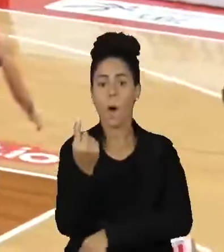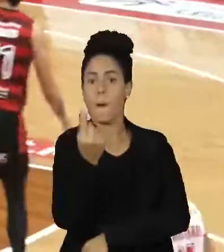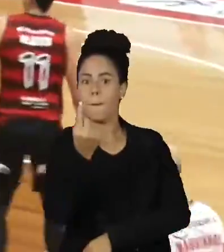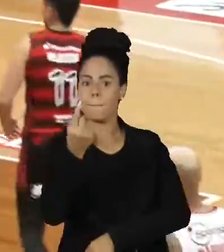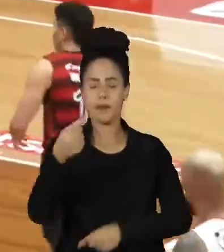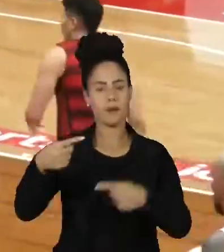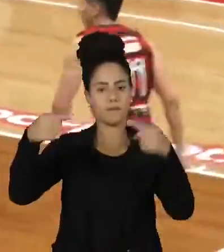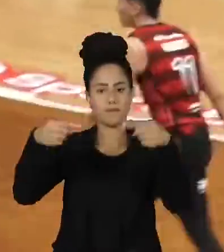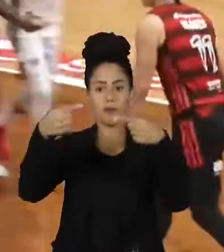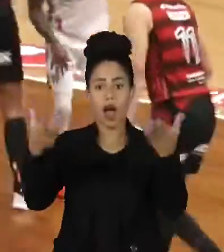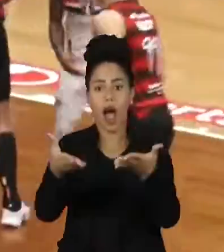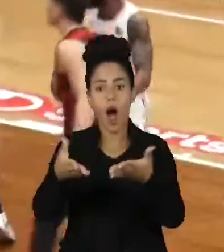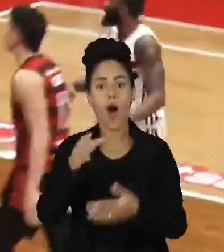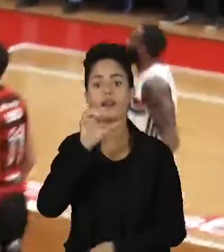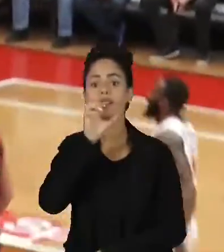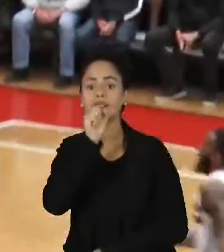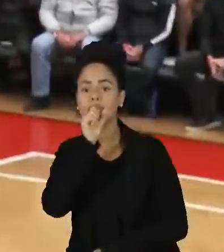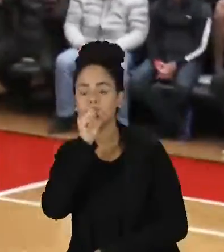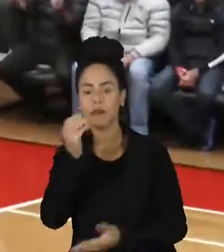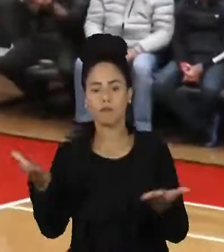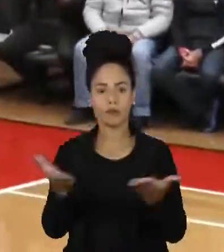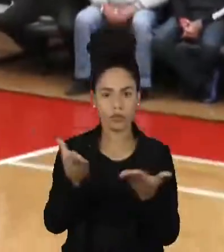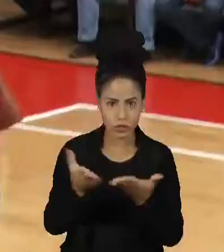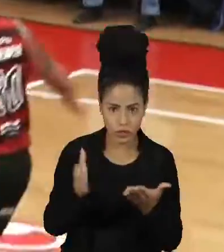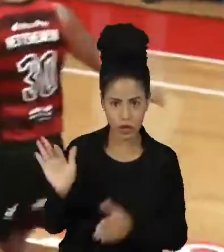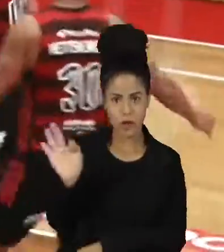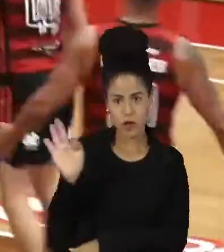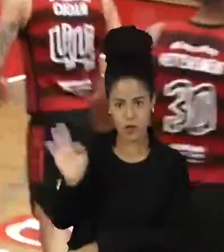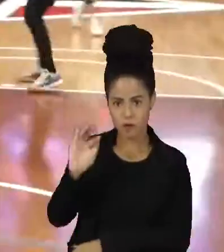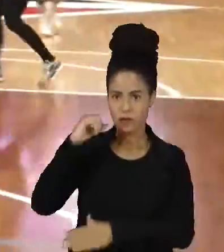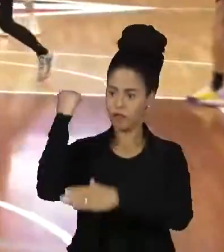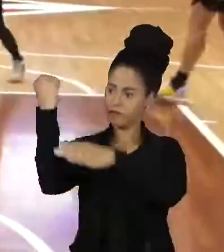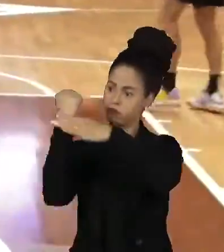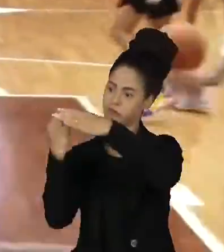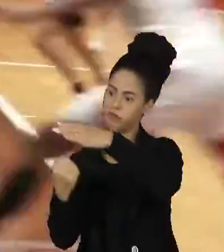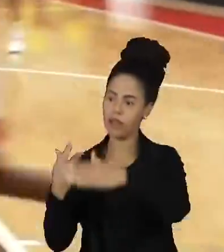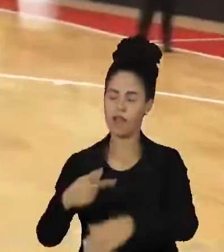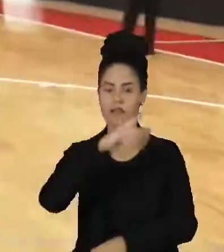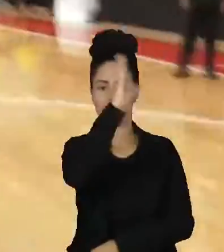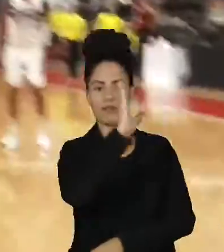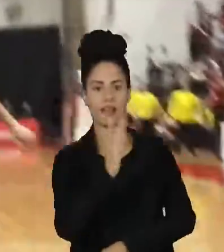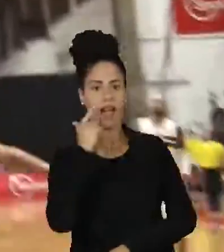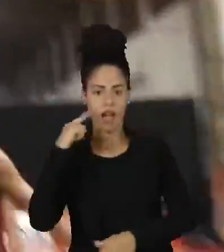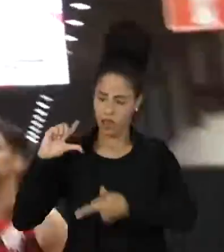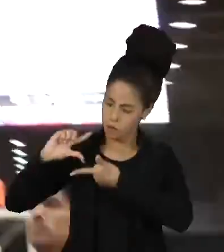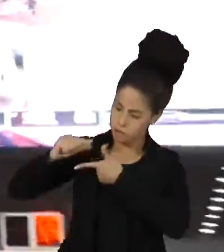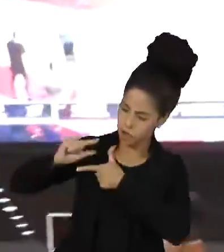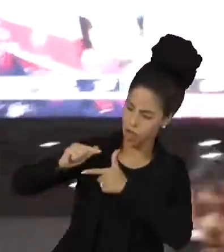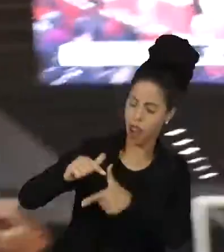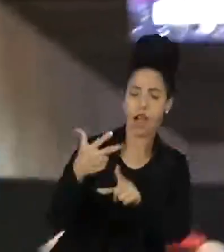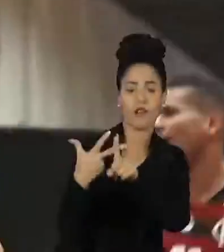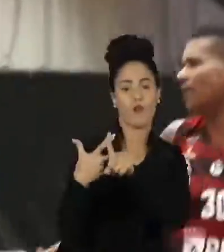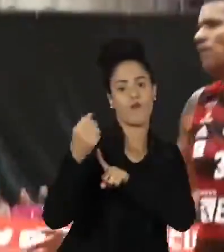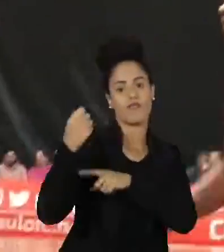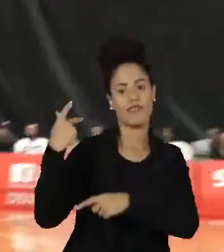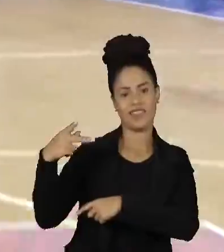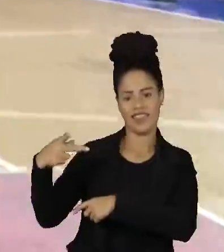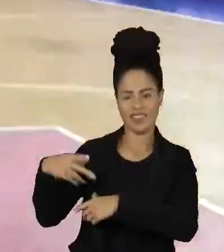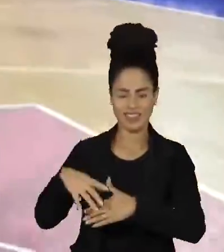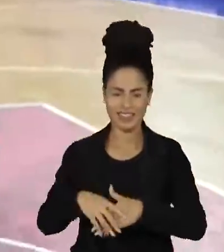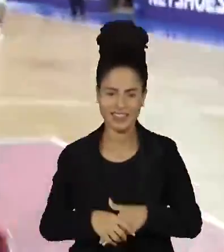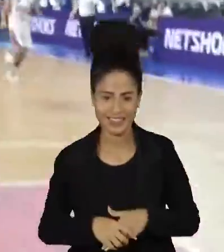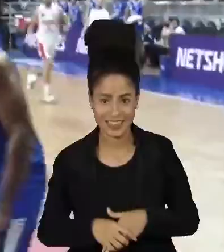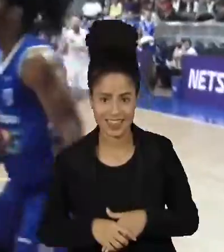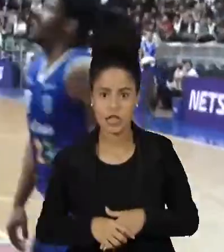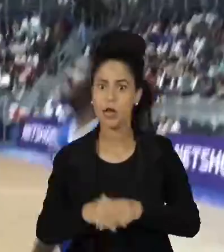será neste sábado em Franca, considerada a capital do basquete brasileiro, pela tradição de conquistas da equipe.